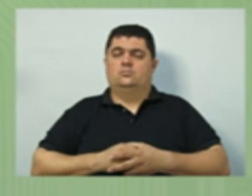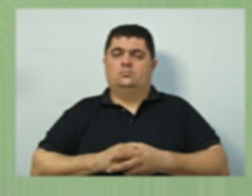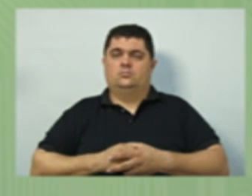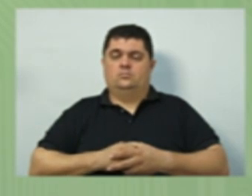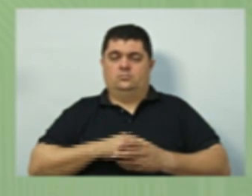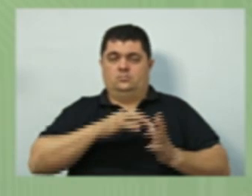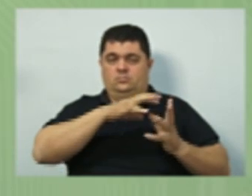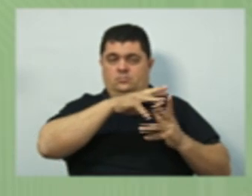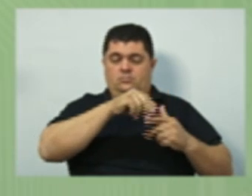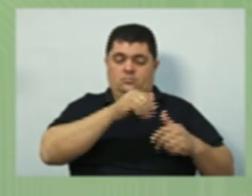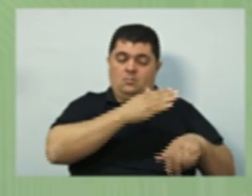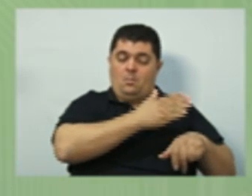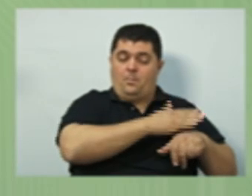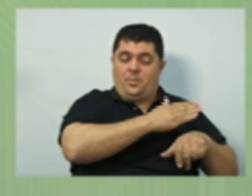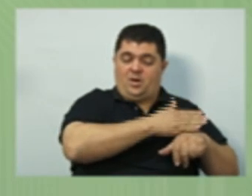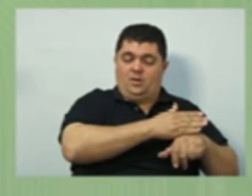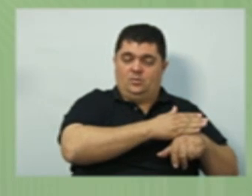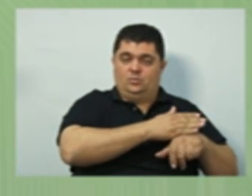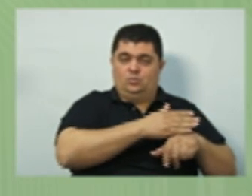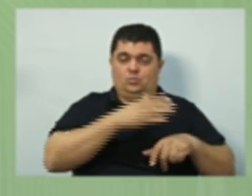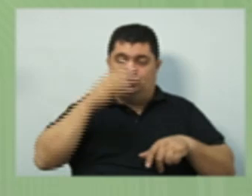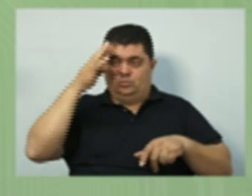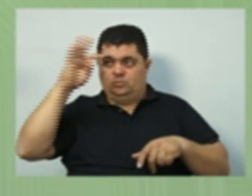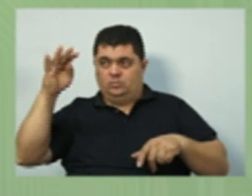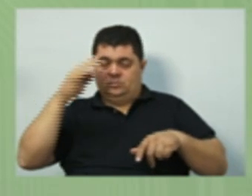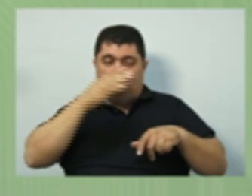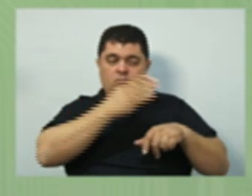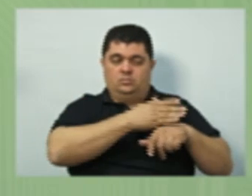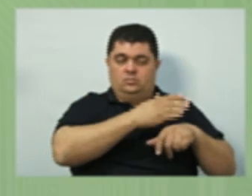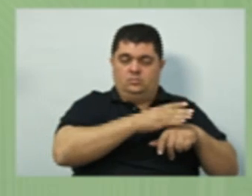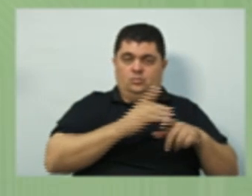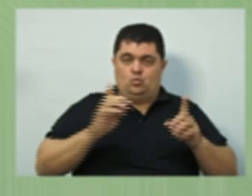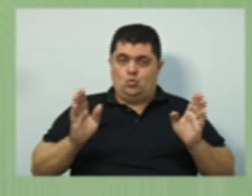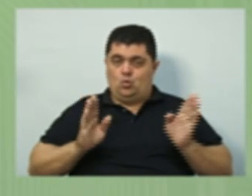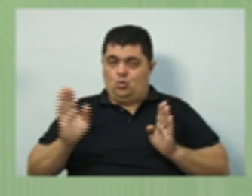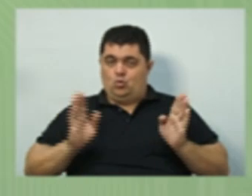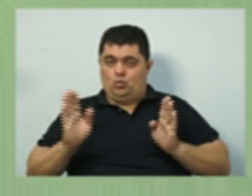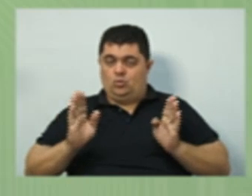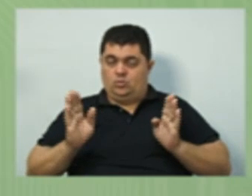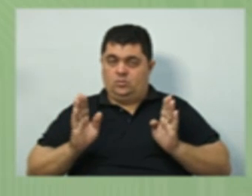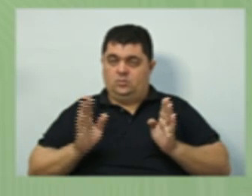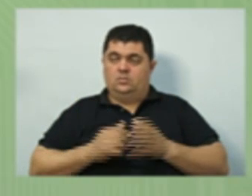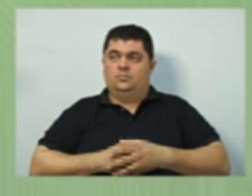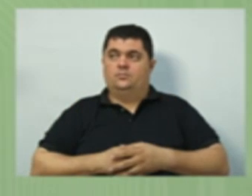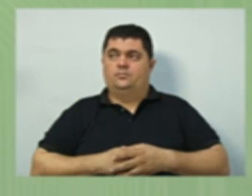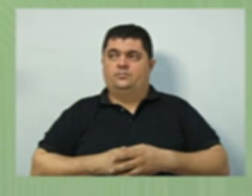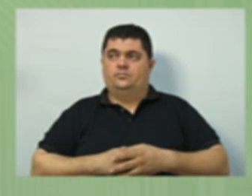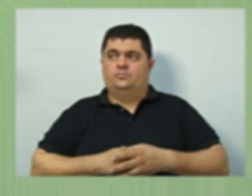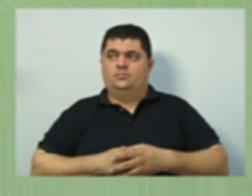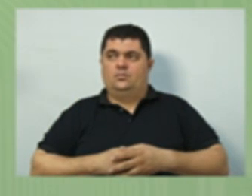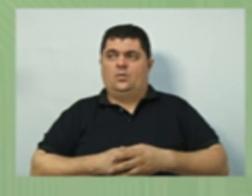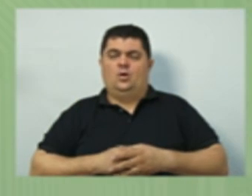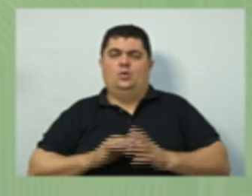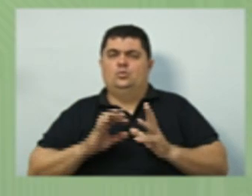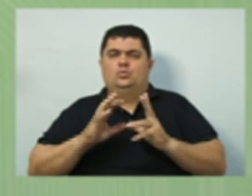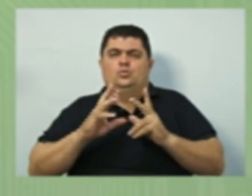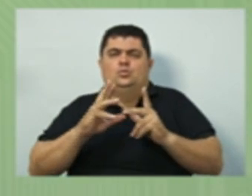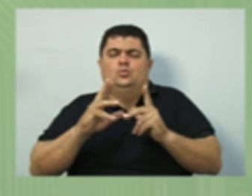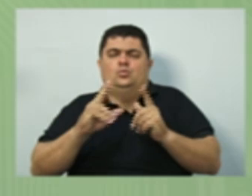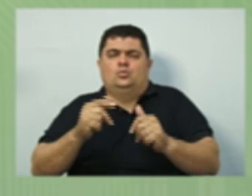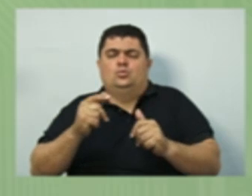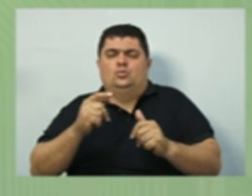da prática. Quero relembrar um aspecto presente na vida de muitos, que é essa